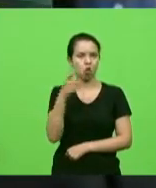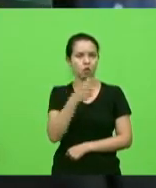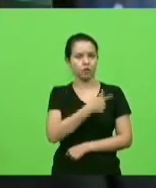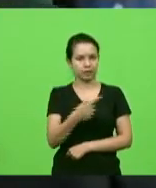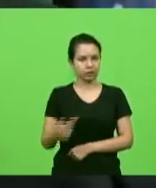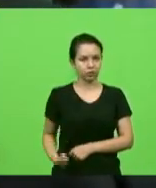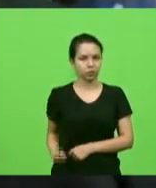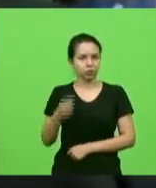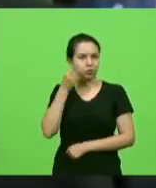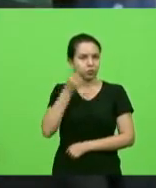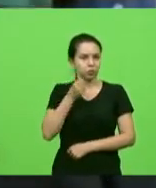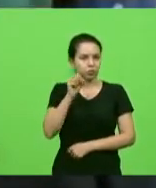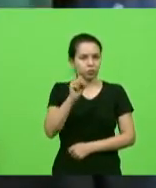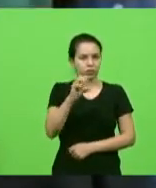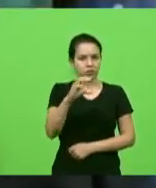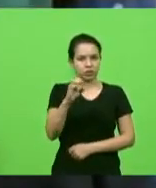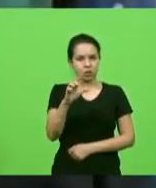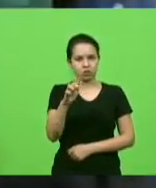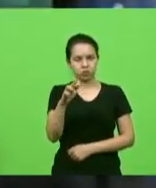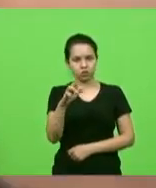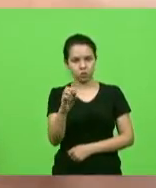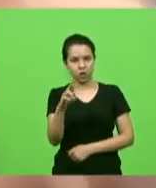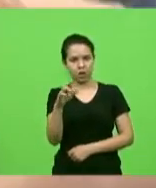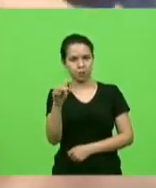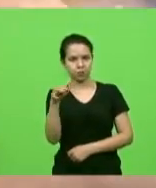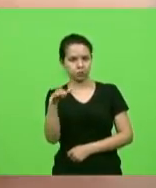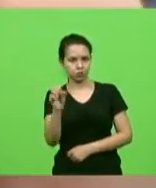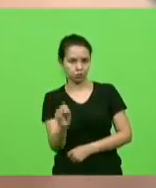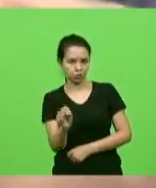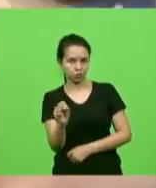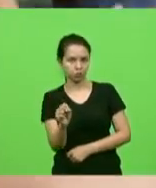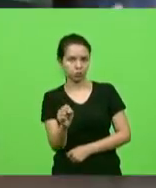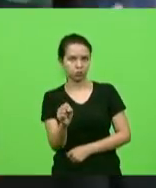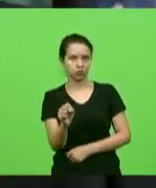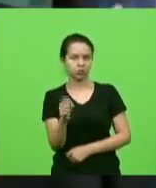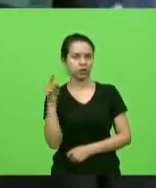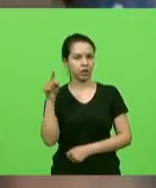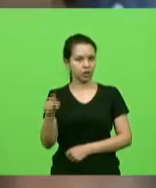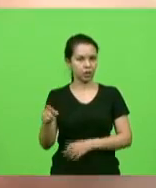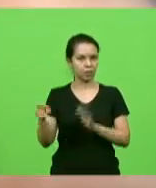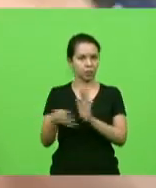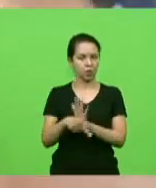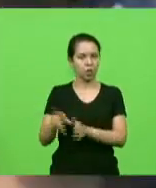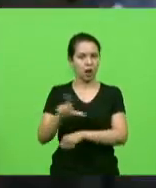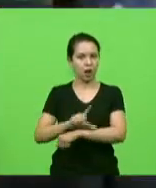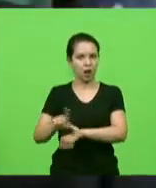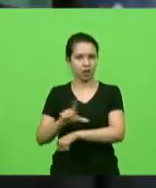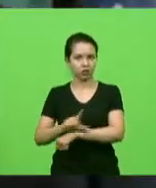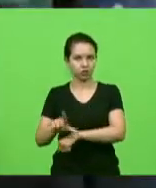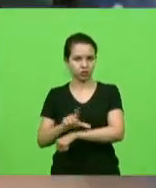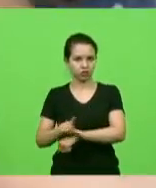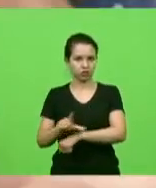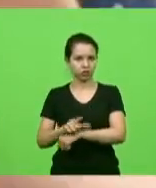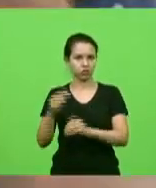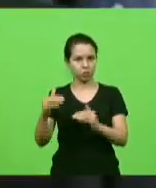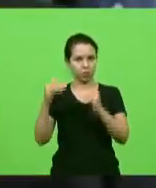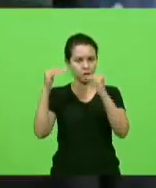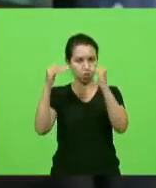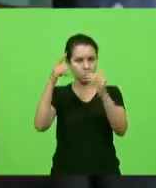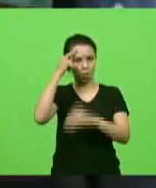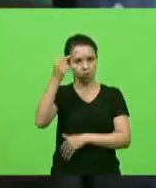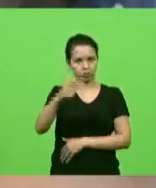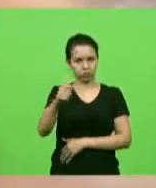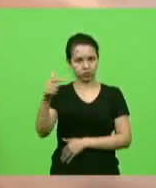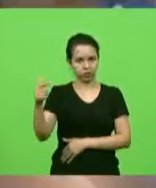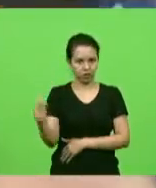ex-senador da República Celso Ramos e o rádio notícia em nível superior saiu no campeonato veio